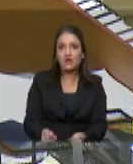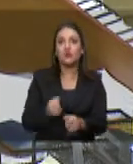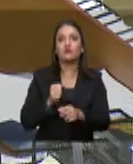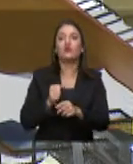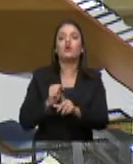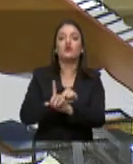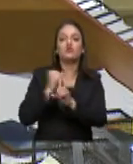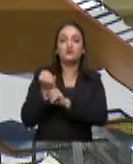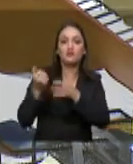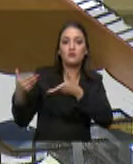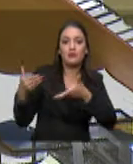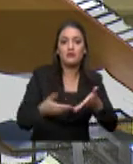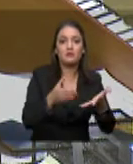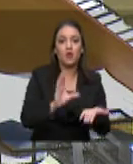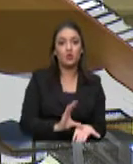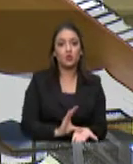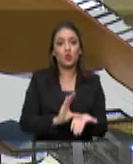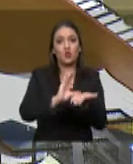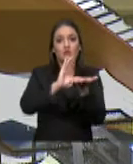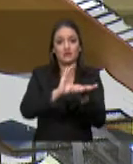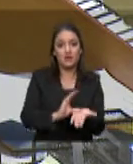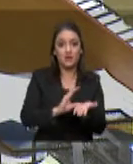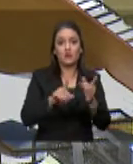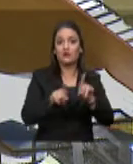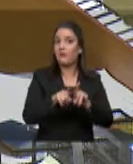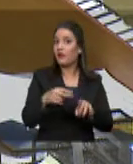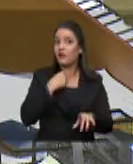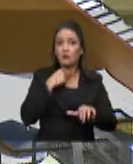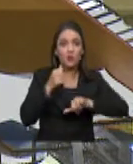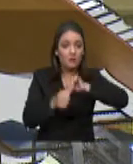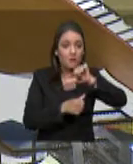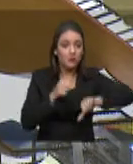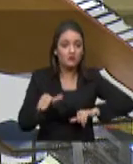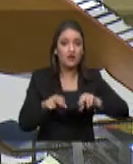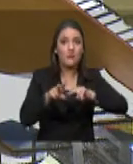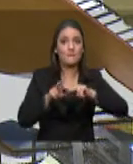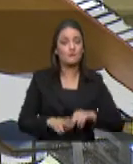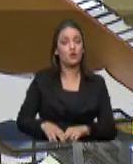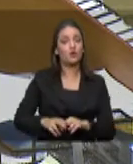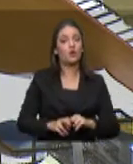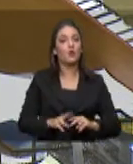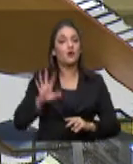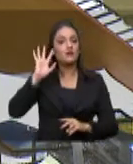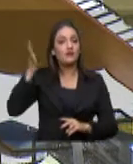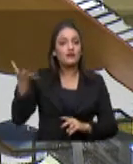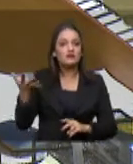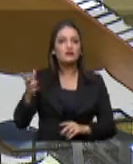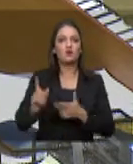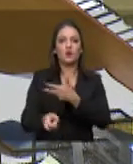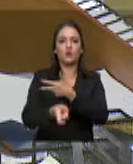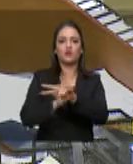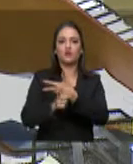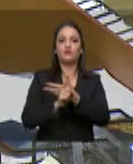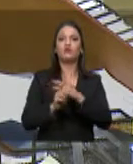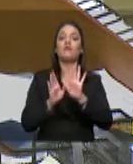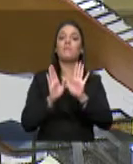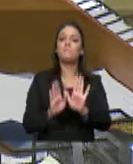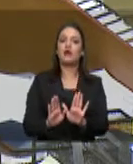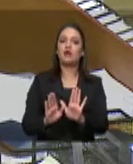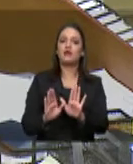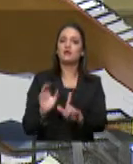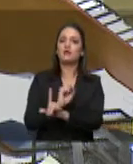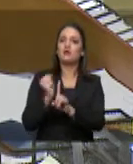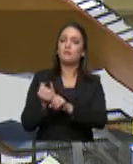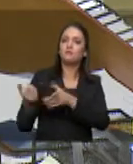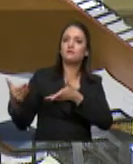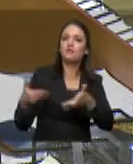como insuscetível de alteração por ato unilateral do Poder Executivo, desde que tal participação tenha